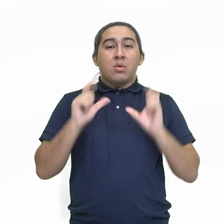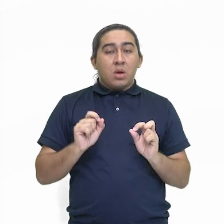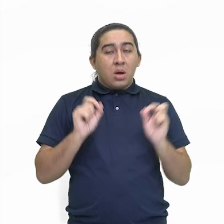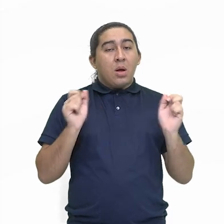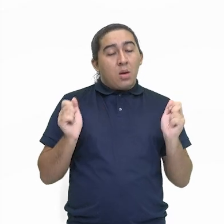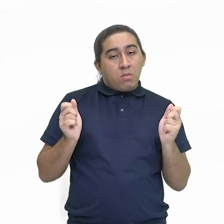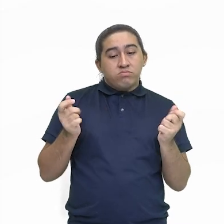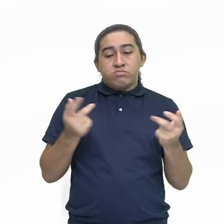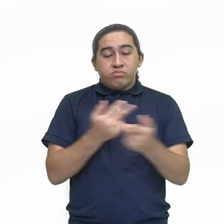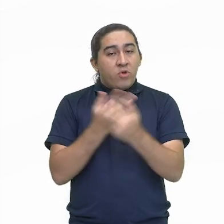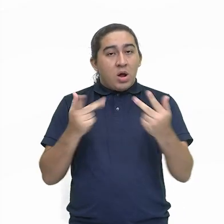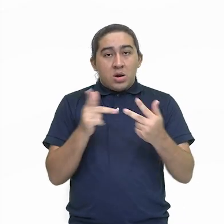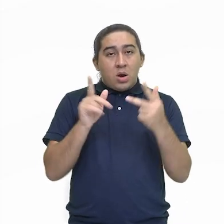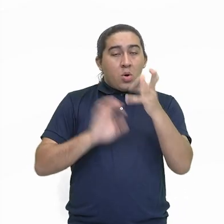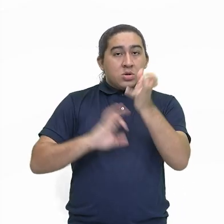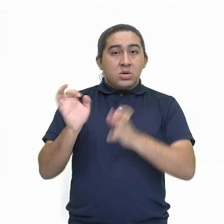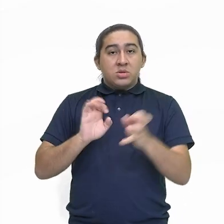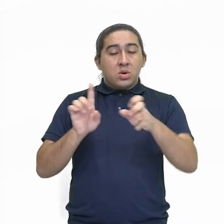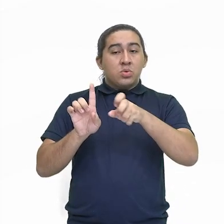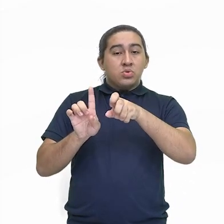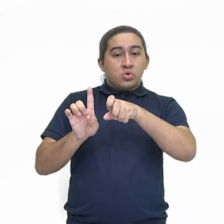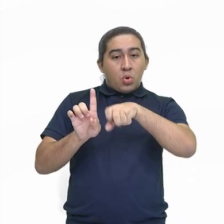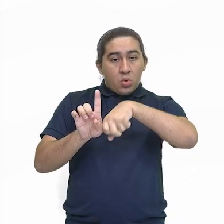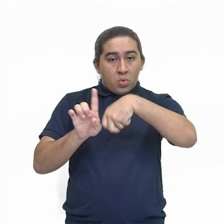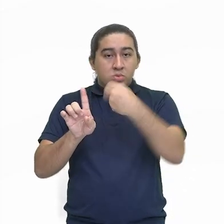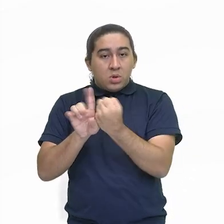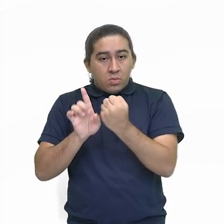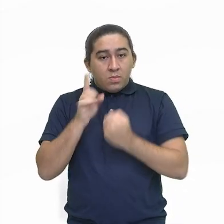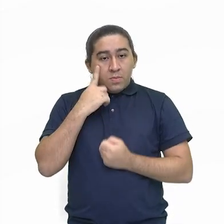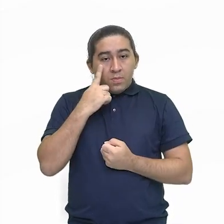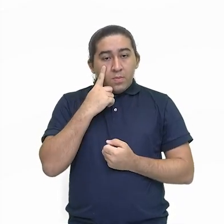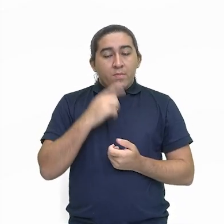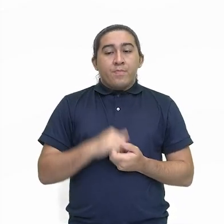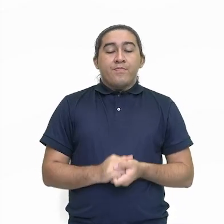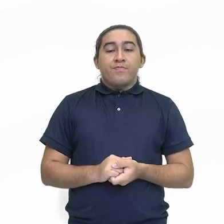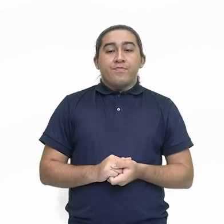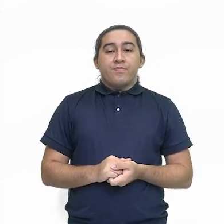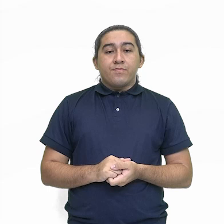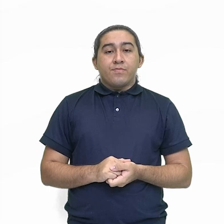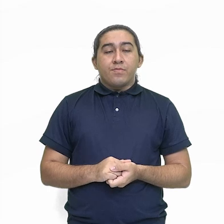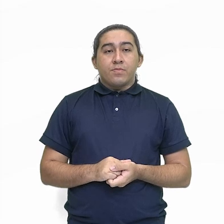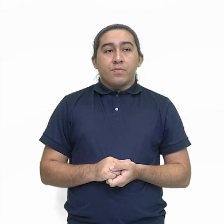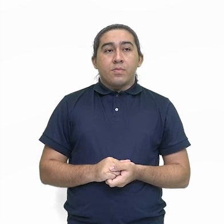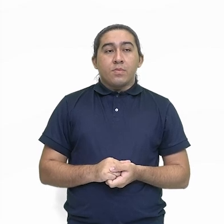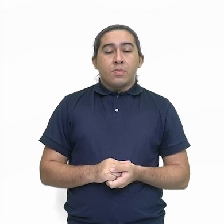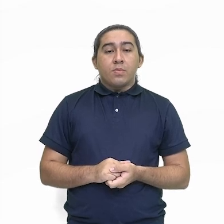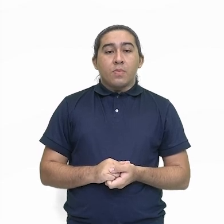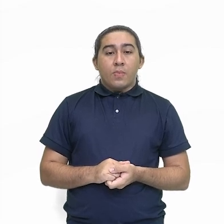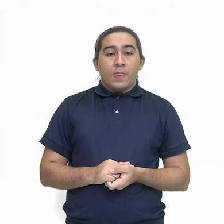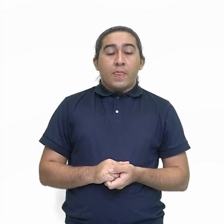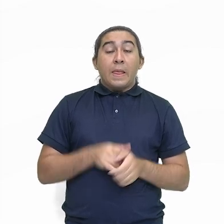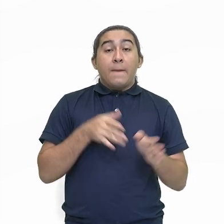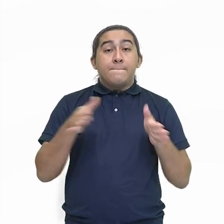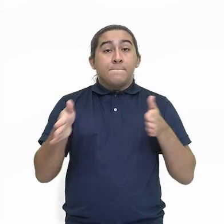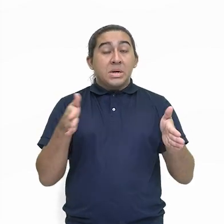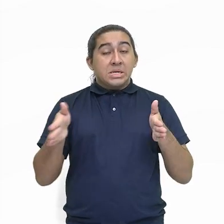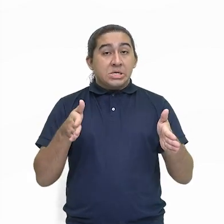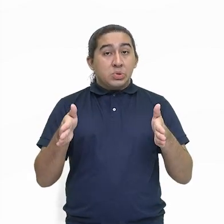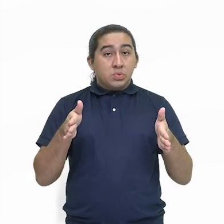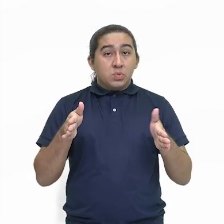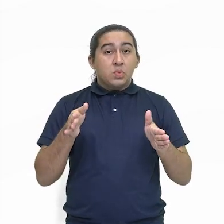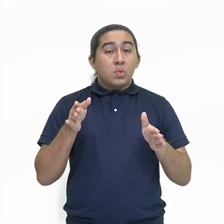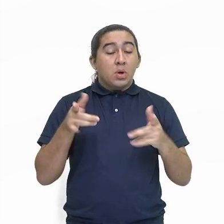tudo mais. No geral, pessoal, como a gente vai ver aí na próxima tela, o período que a gente chama de Guerra Fria foi realmente esse período